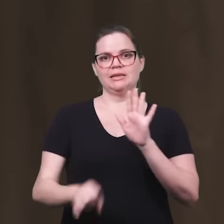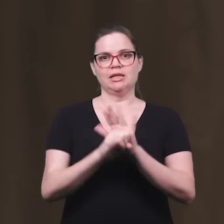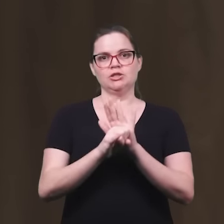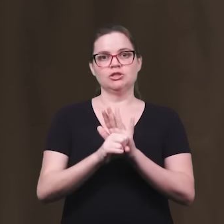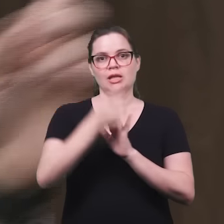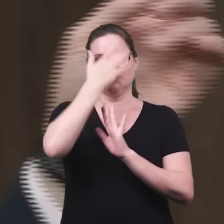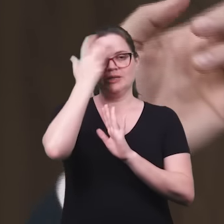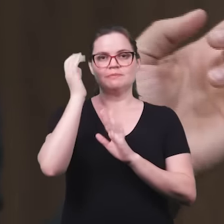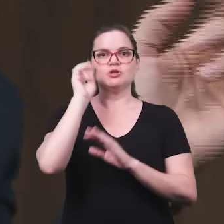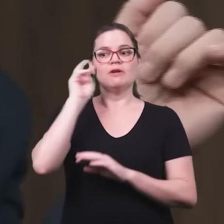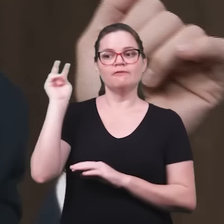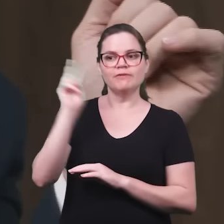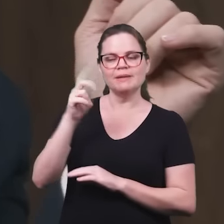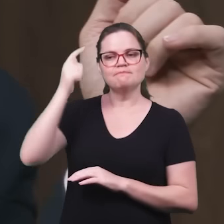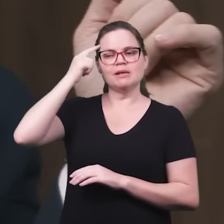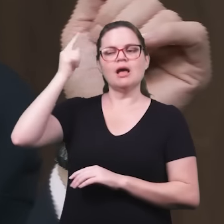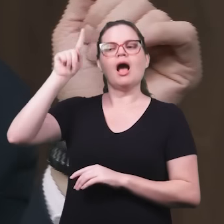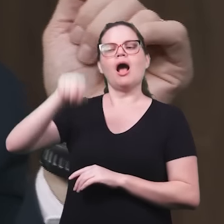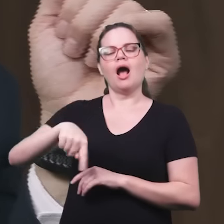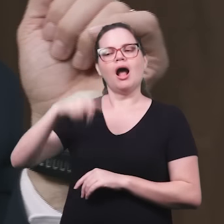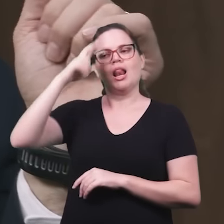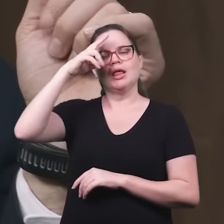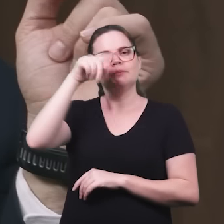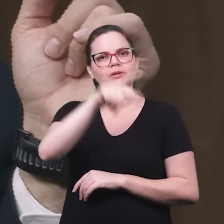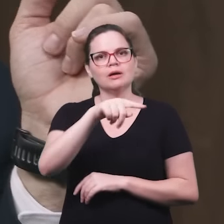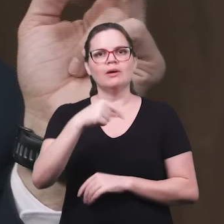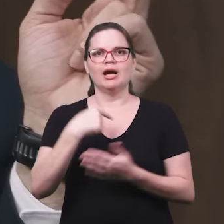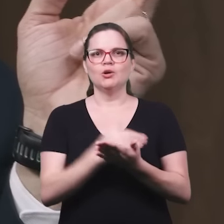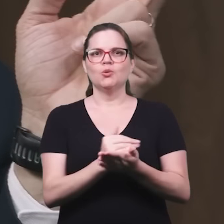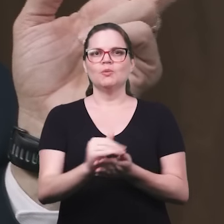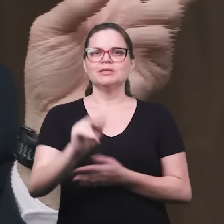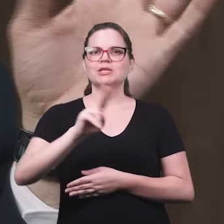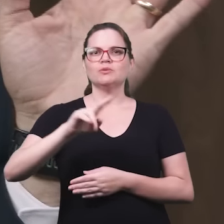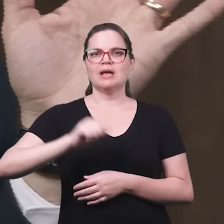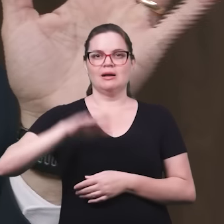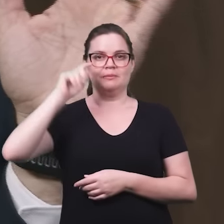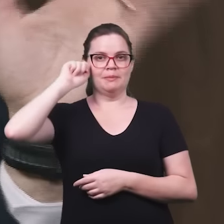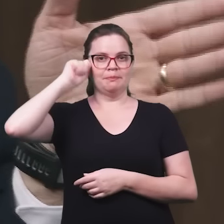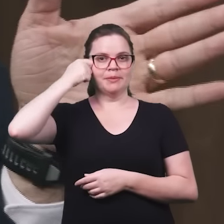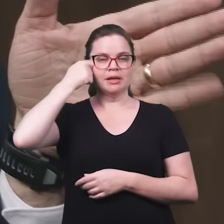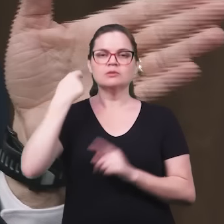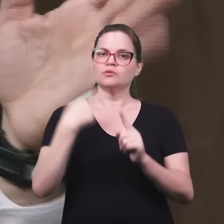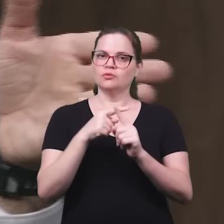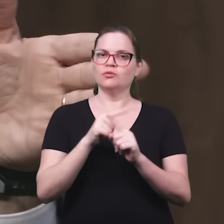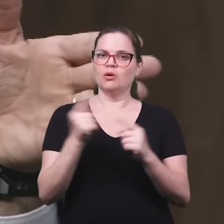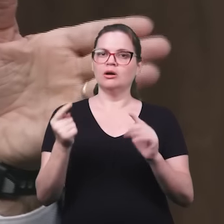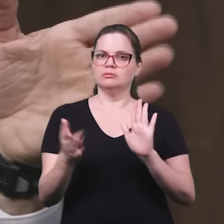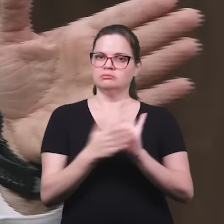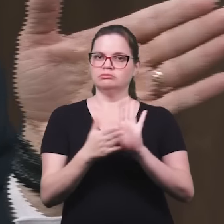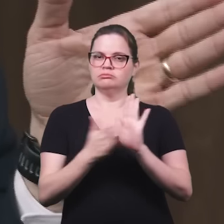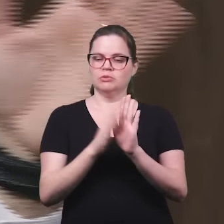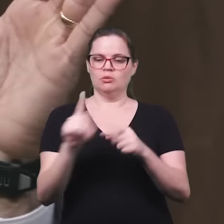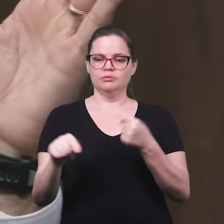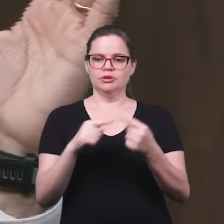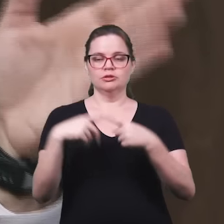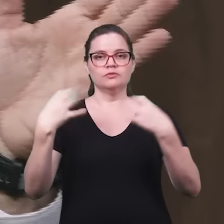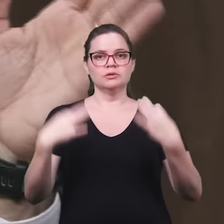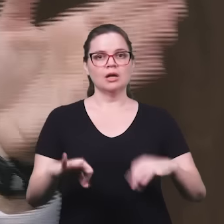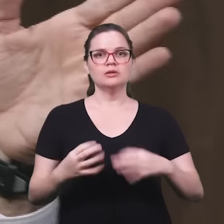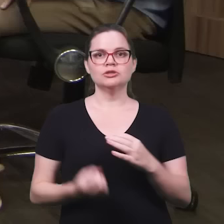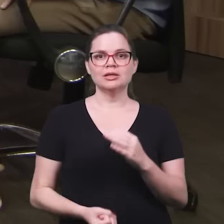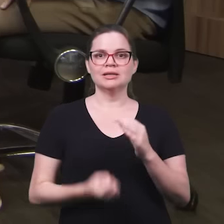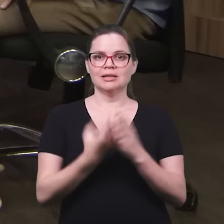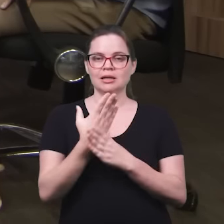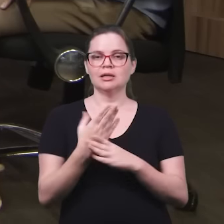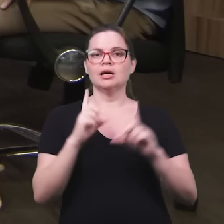sua audiência. Foi a partir daí que eu comecei a usar muito preto, né? E foi uma questão proposital, intencional de criar